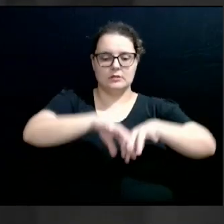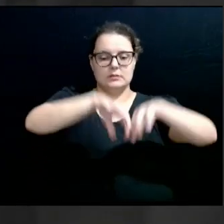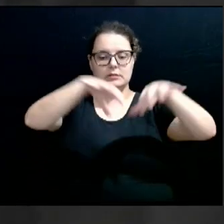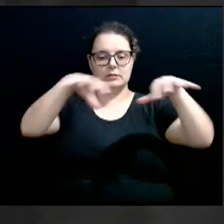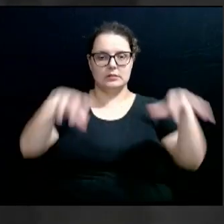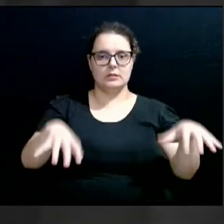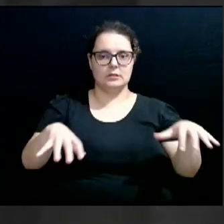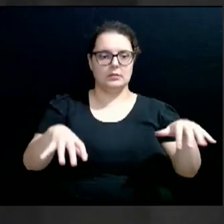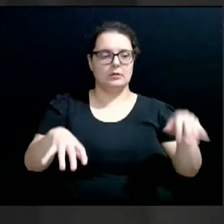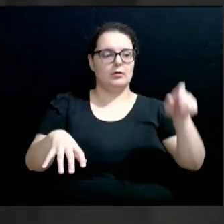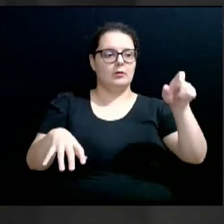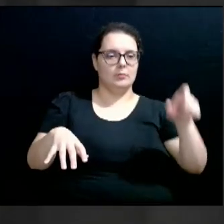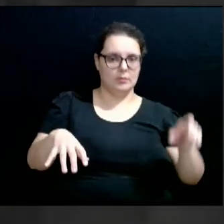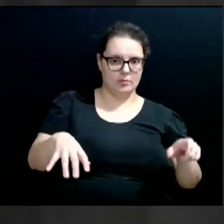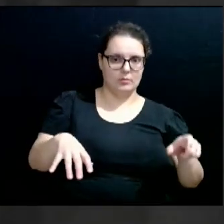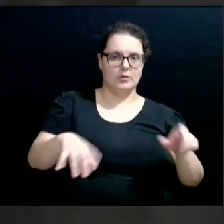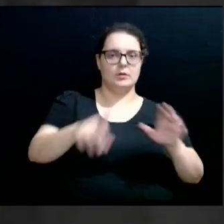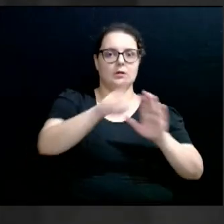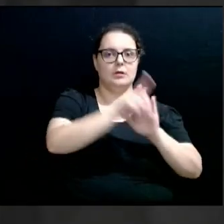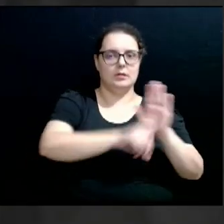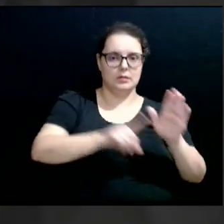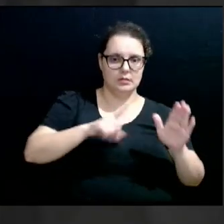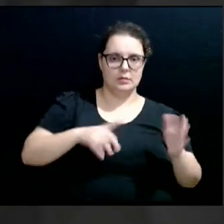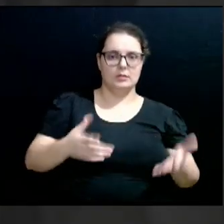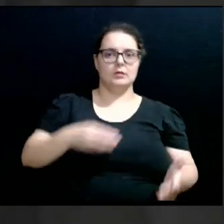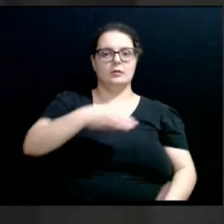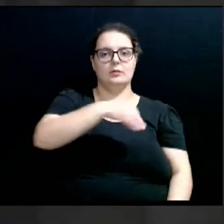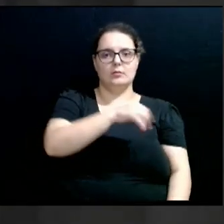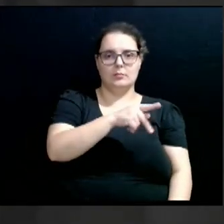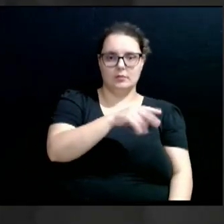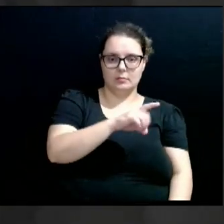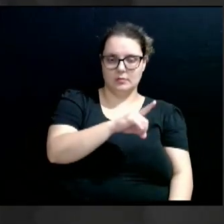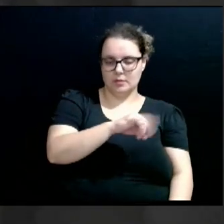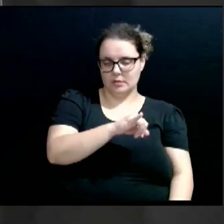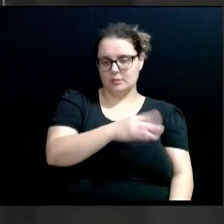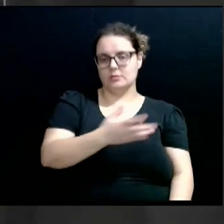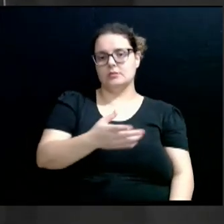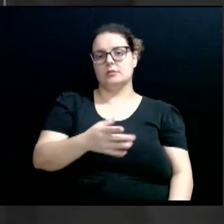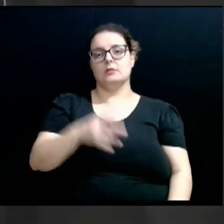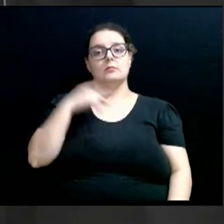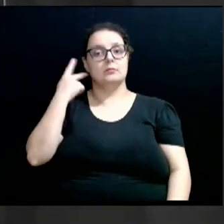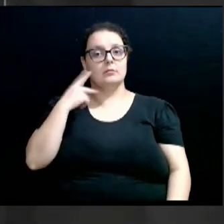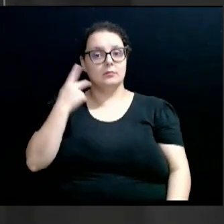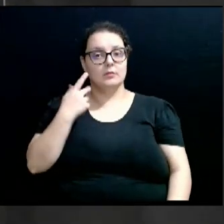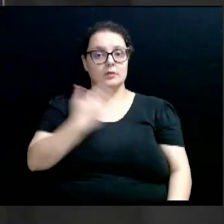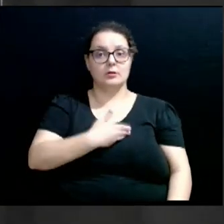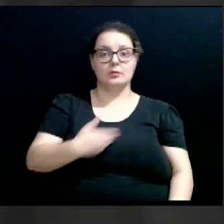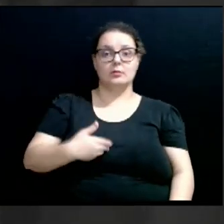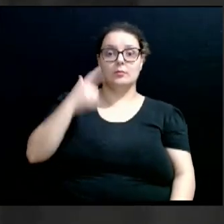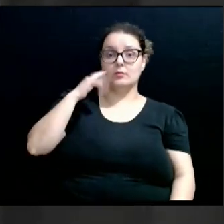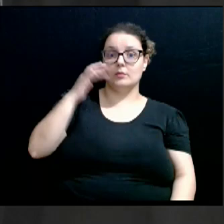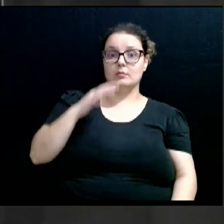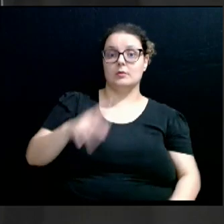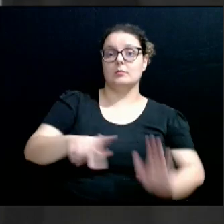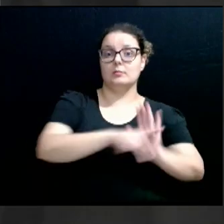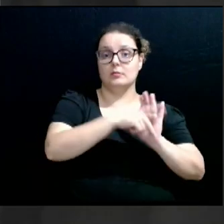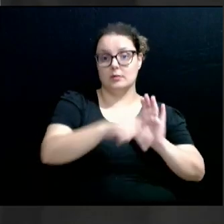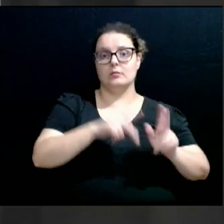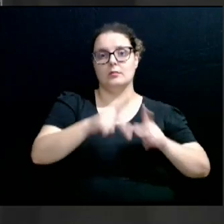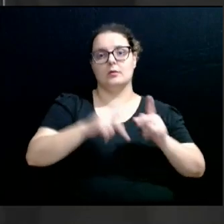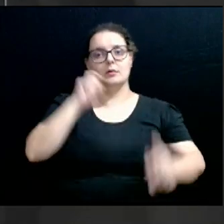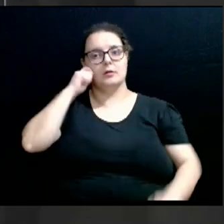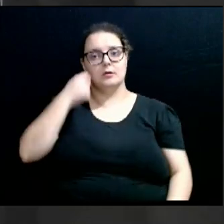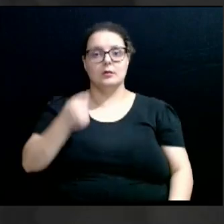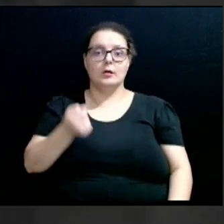de direitos. Então o MIPID vem para isso, para pensar políticas públicas, né? Nós estamos aí há pouco tempo, né? O MIPID acho que tem